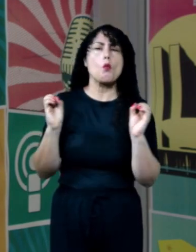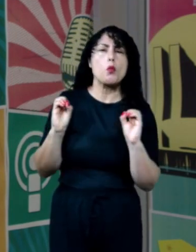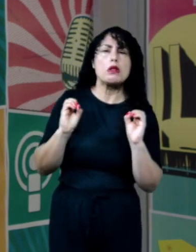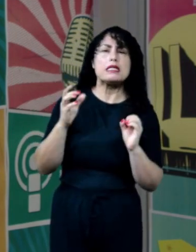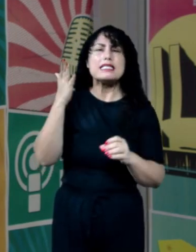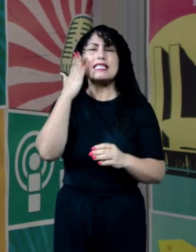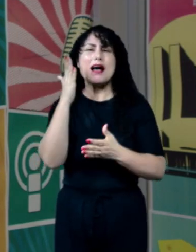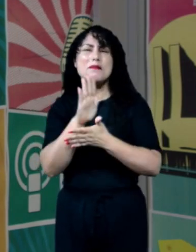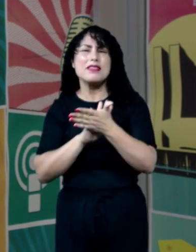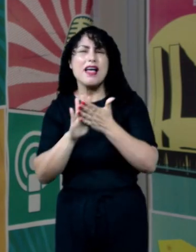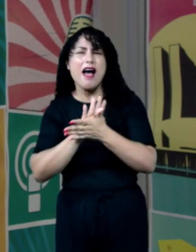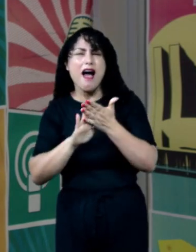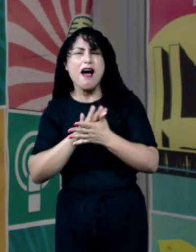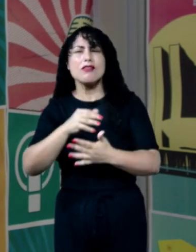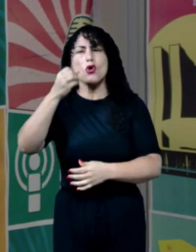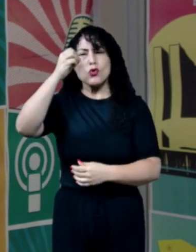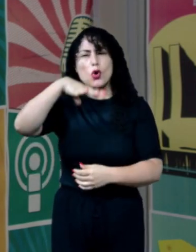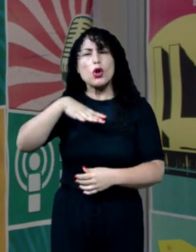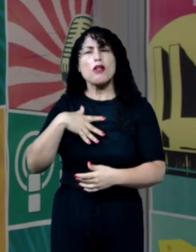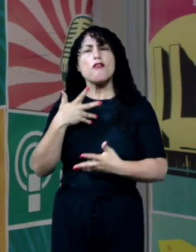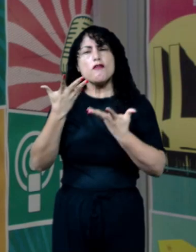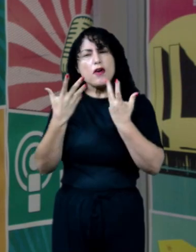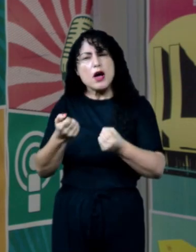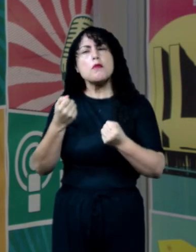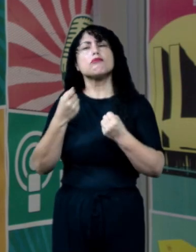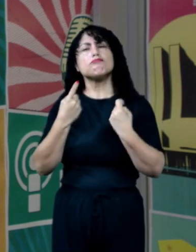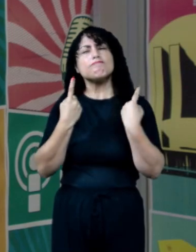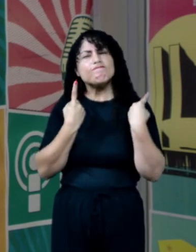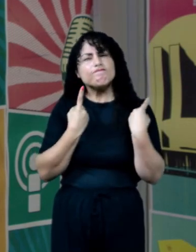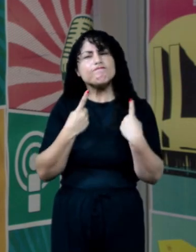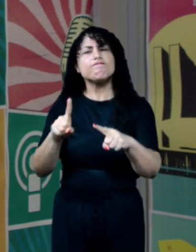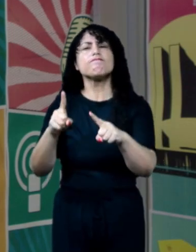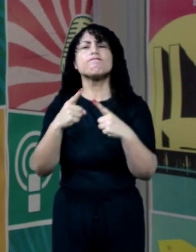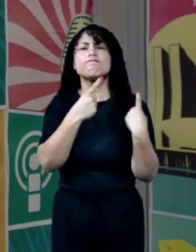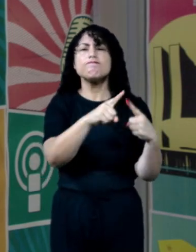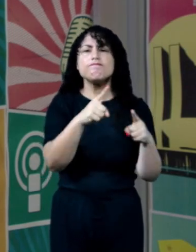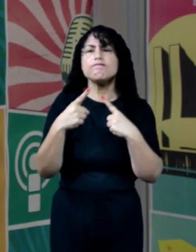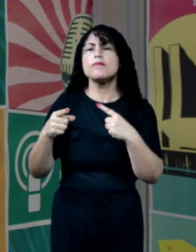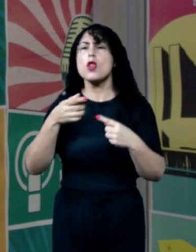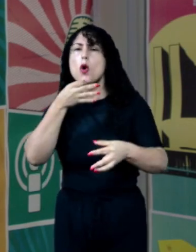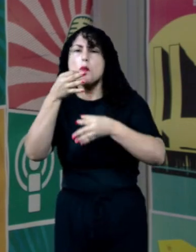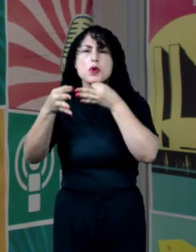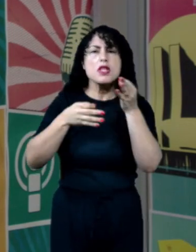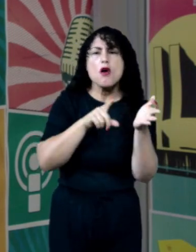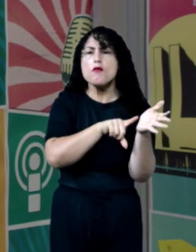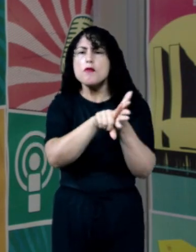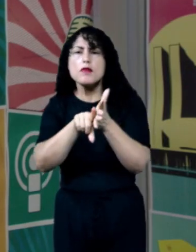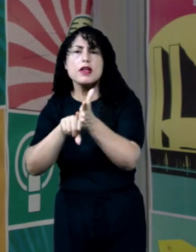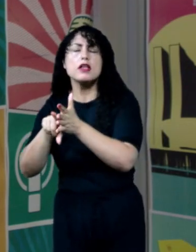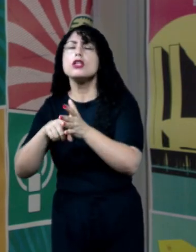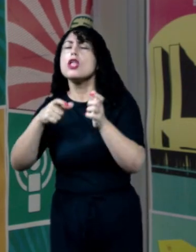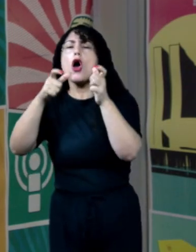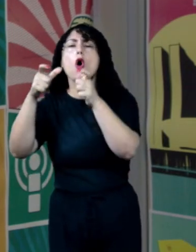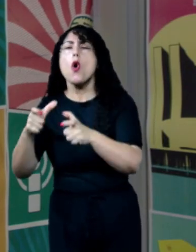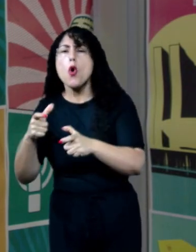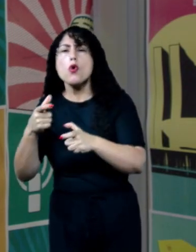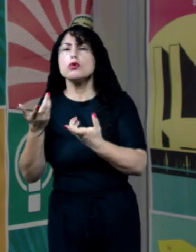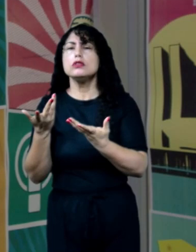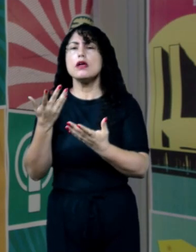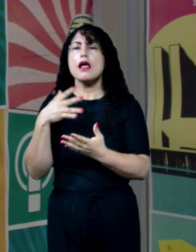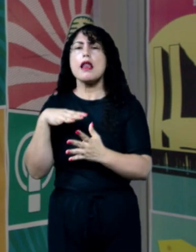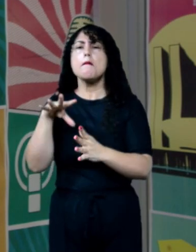tá tudo bem, vamos pesquisar, vamos confrontar opiniões, vamos verificar da onde que a pessoa está tirando